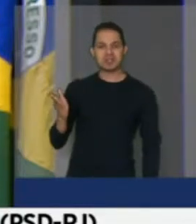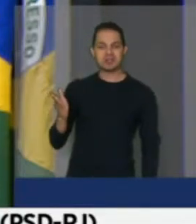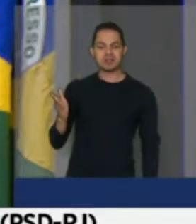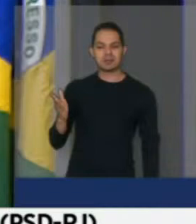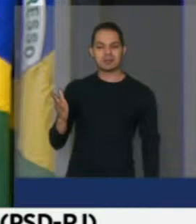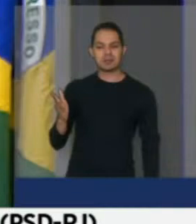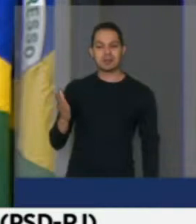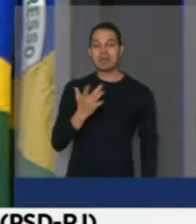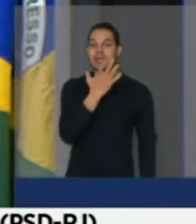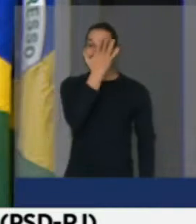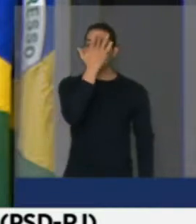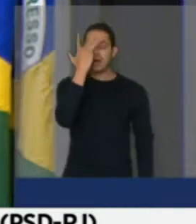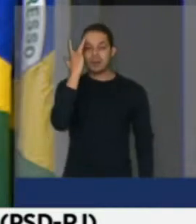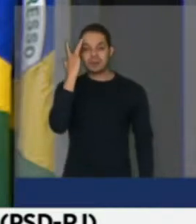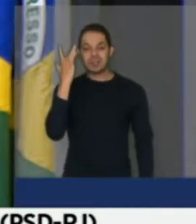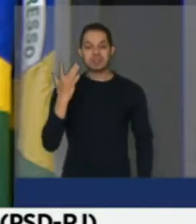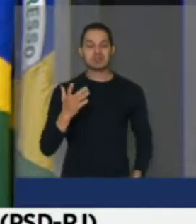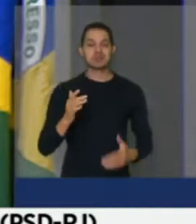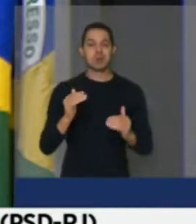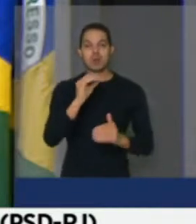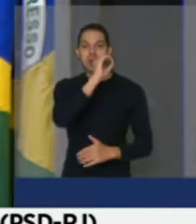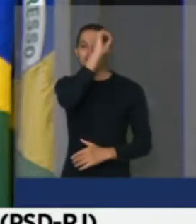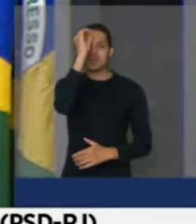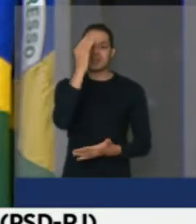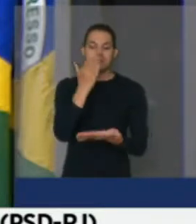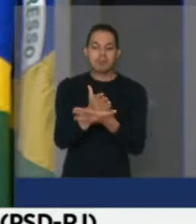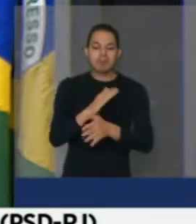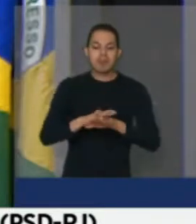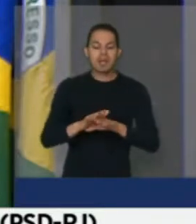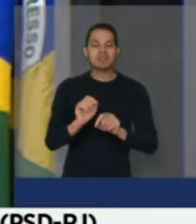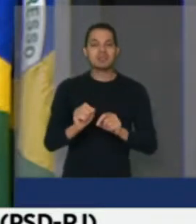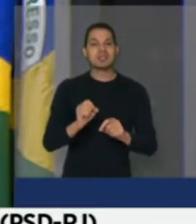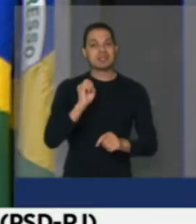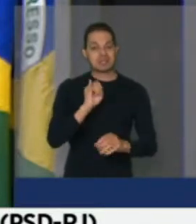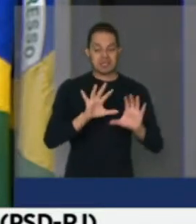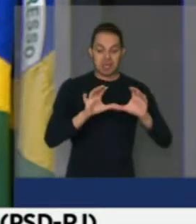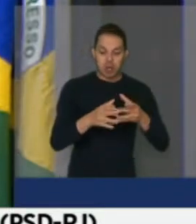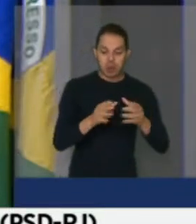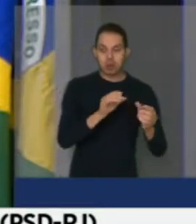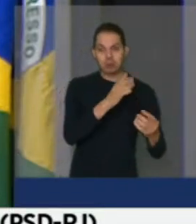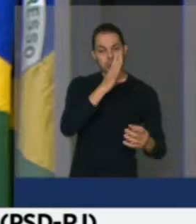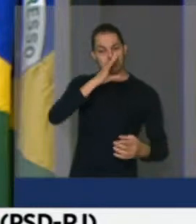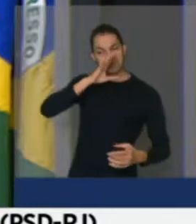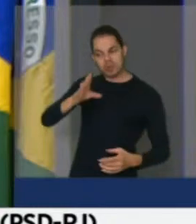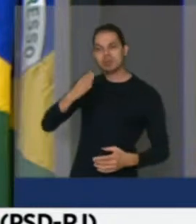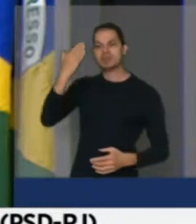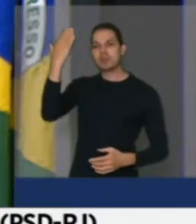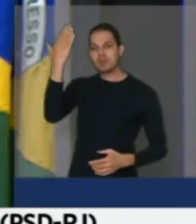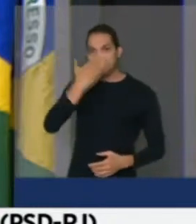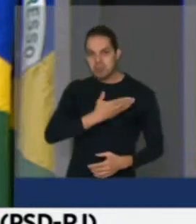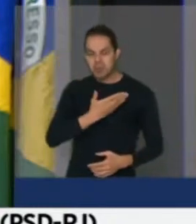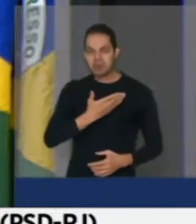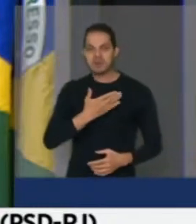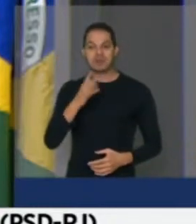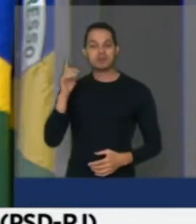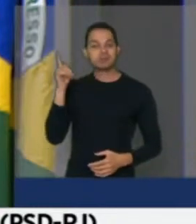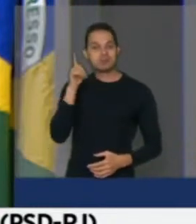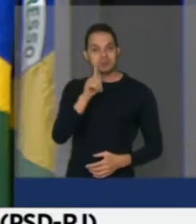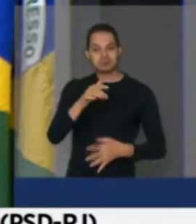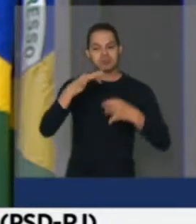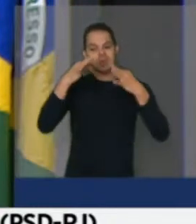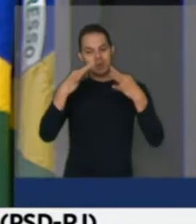Quando que a pessoa perde o status de inocente? Quando a acusação demonstra, sem qualquer dúvida